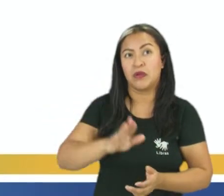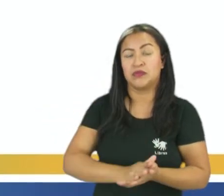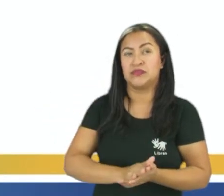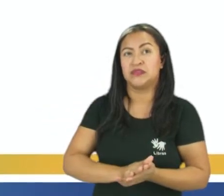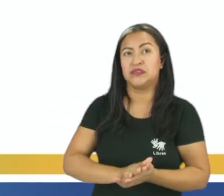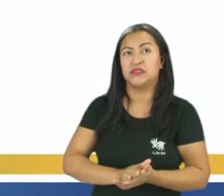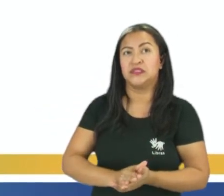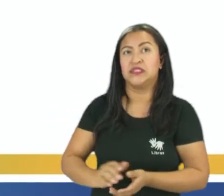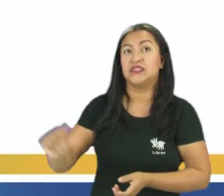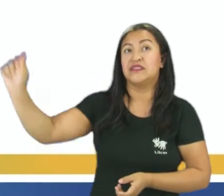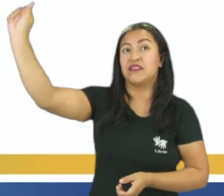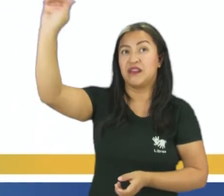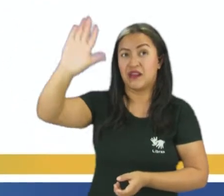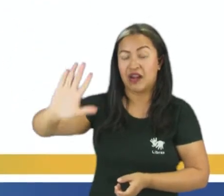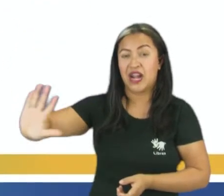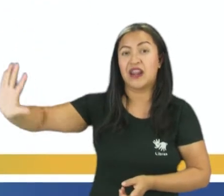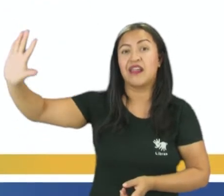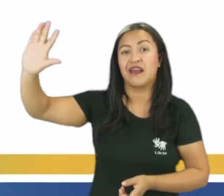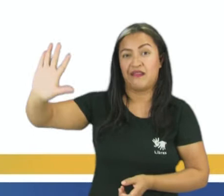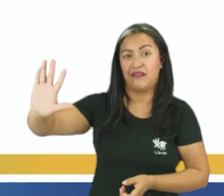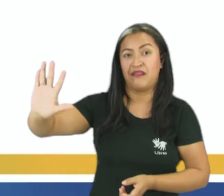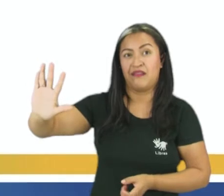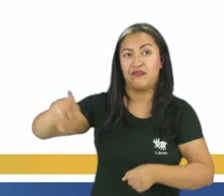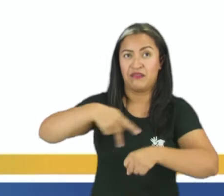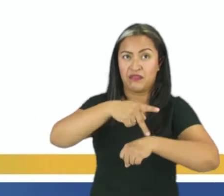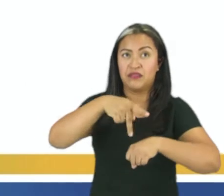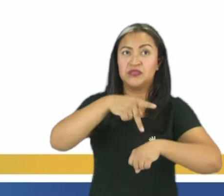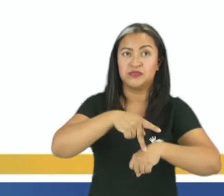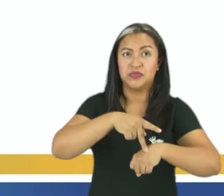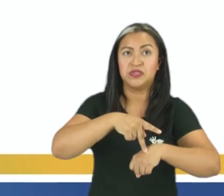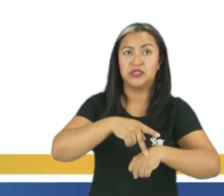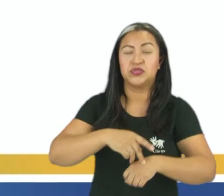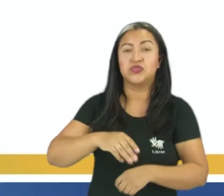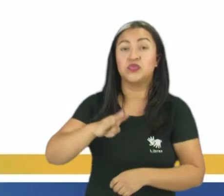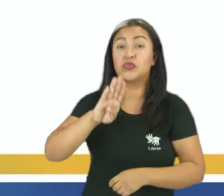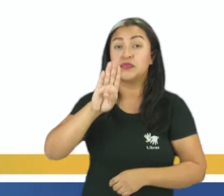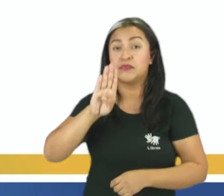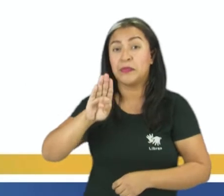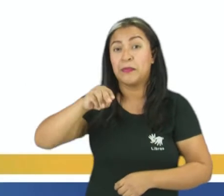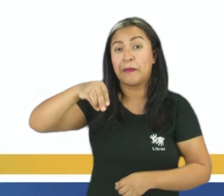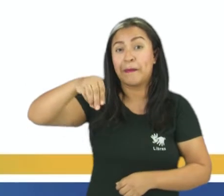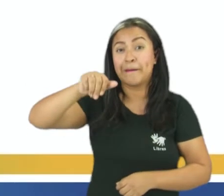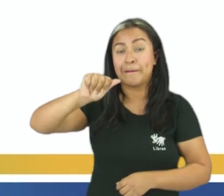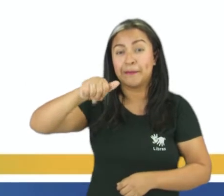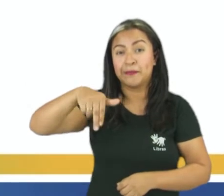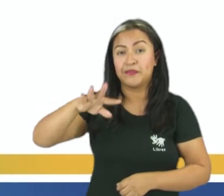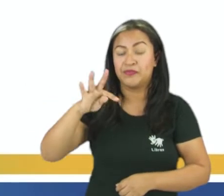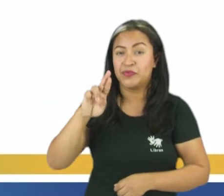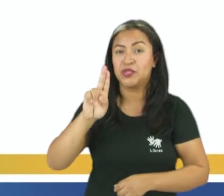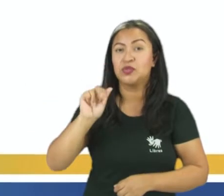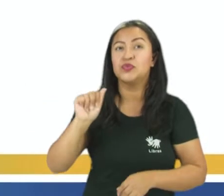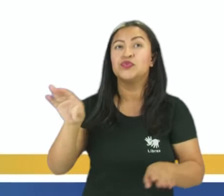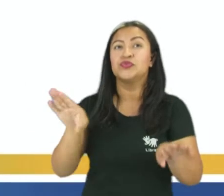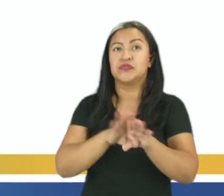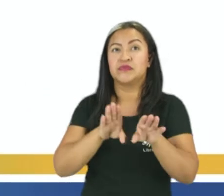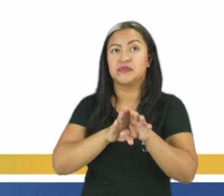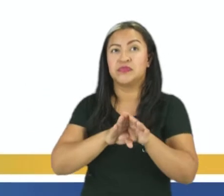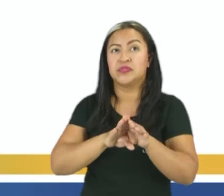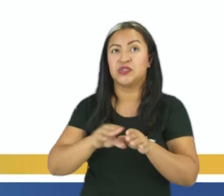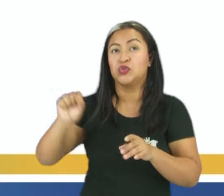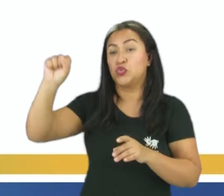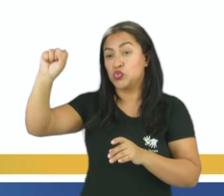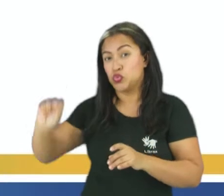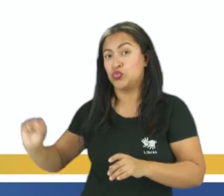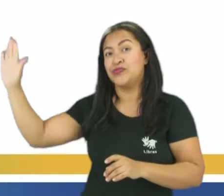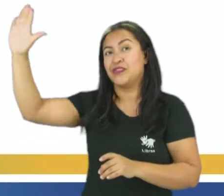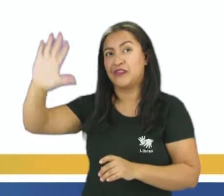de Daomé. Os bantus também que viveram do sudoeste africano, e eles correspondiam